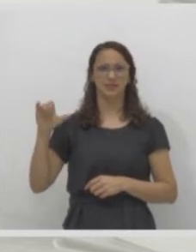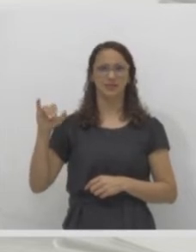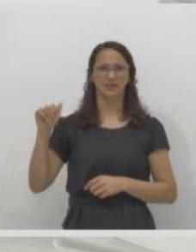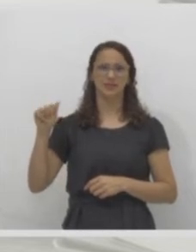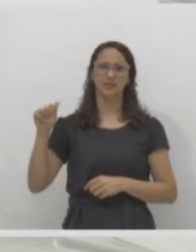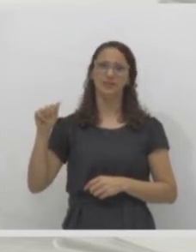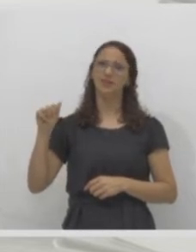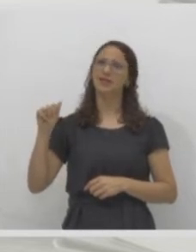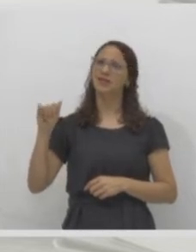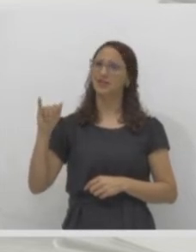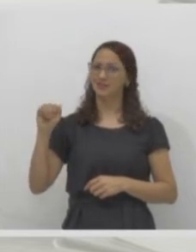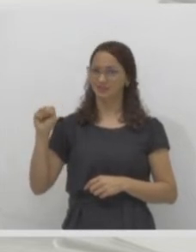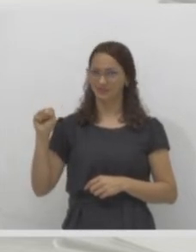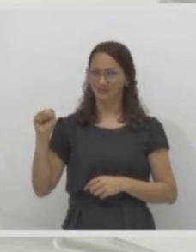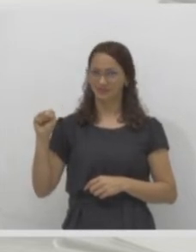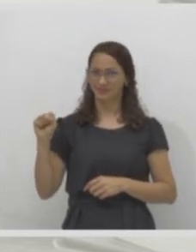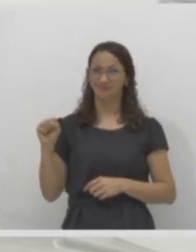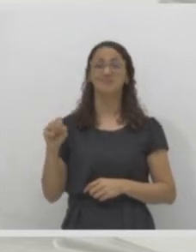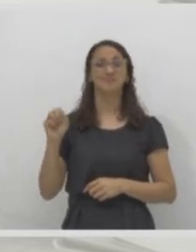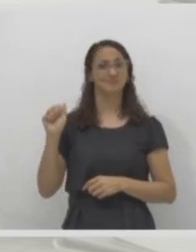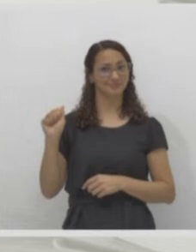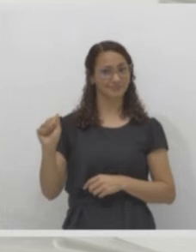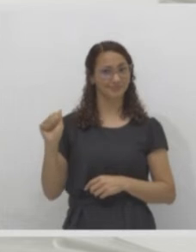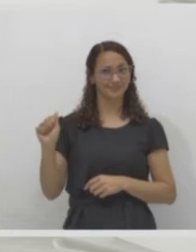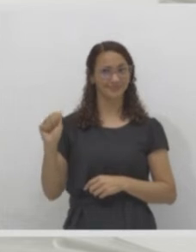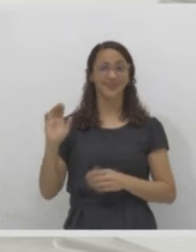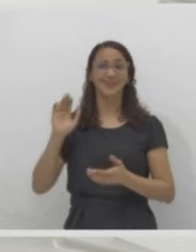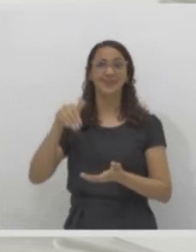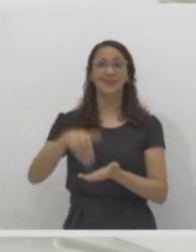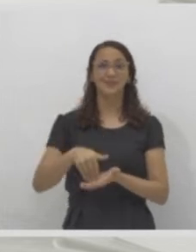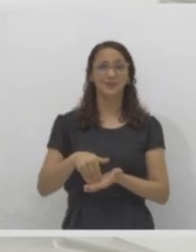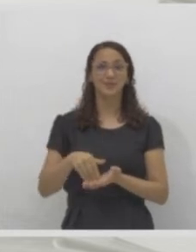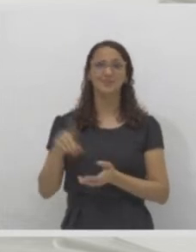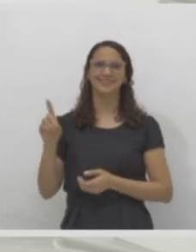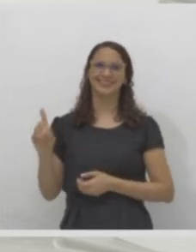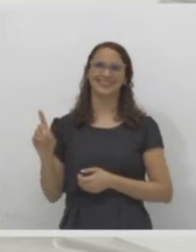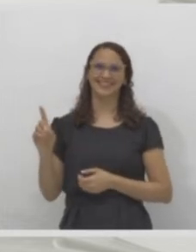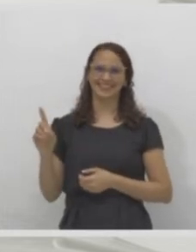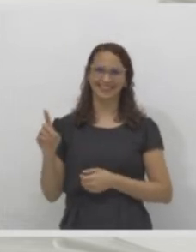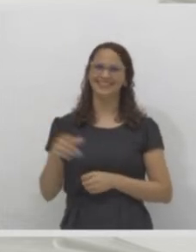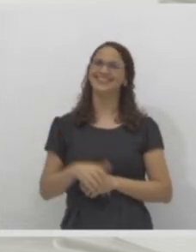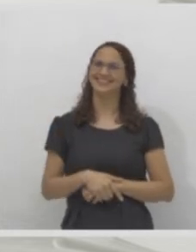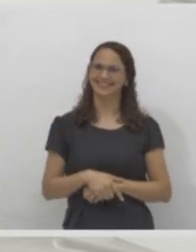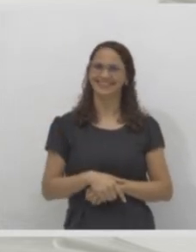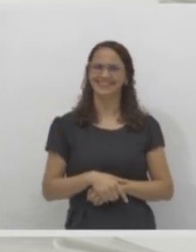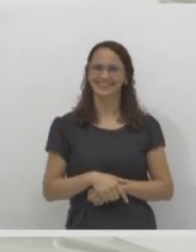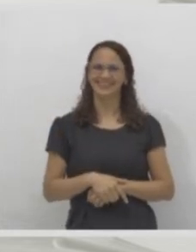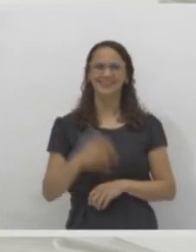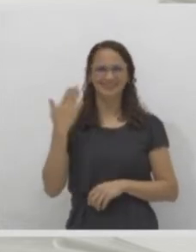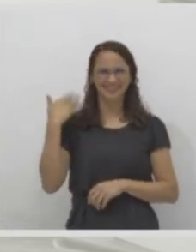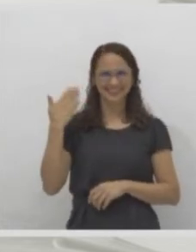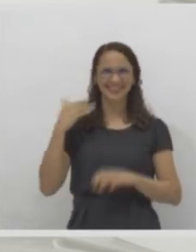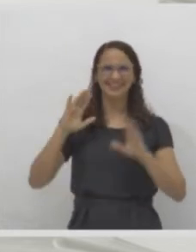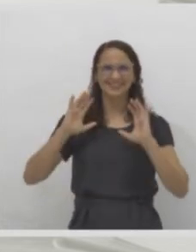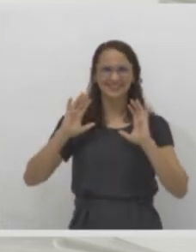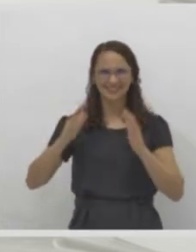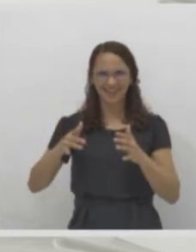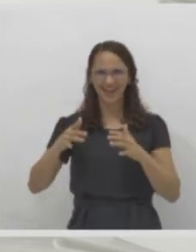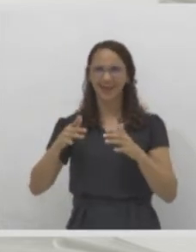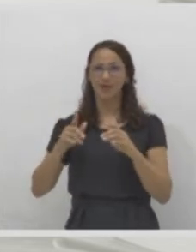última, sondas espaciais, sobrou aí a letra D. A gente até falou na nossa aula, lembra o nome dessa